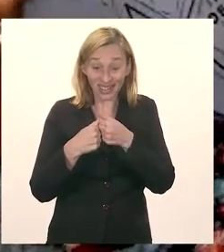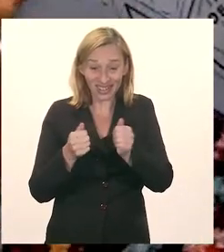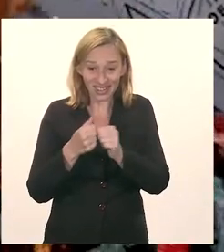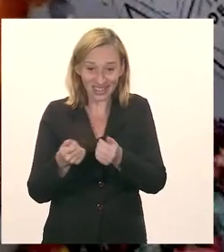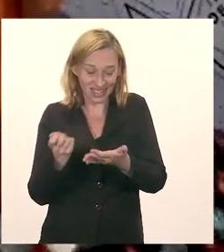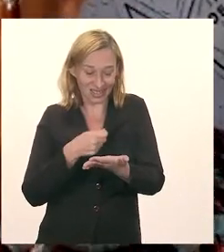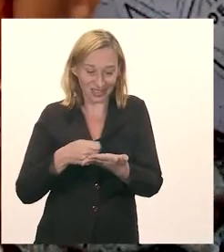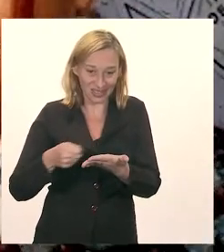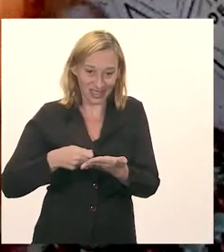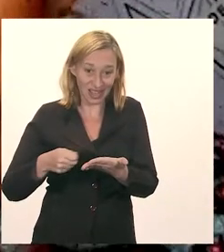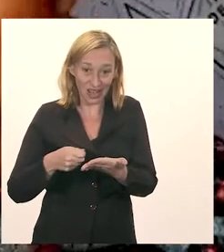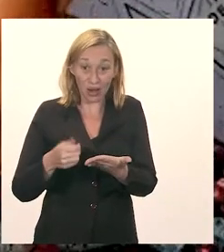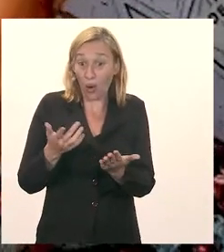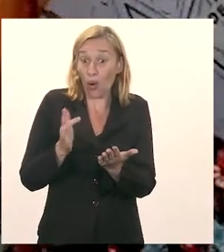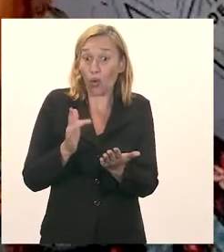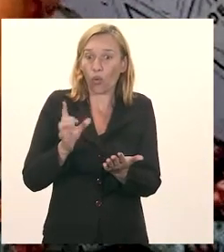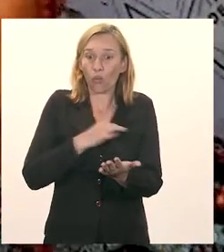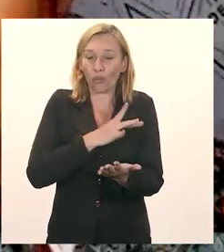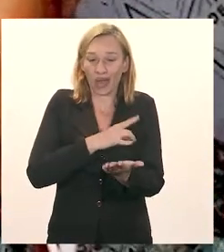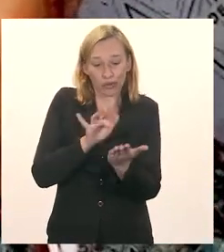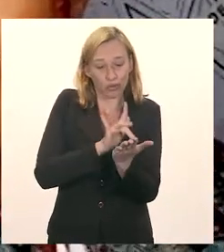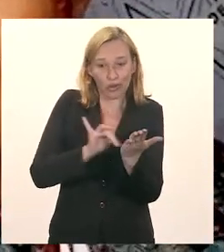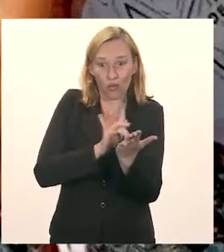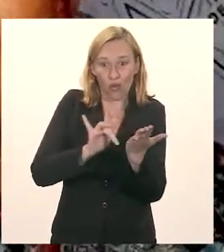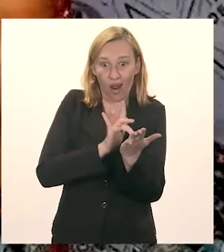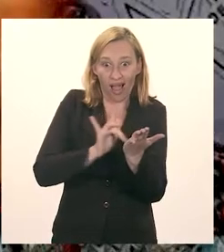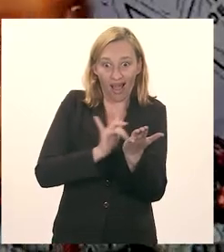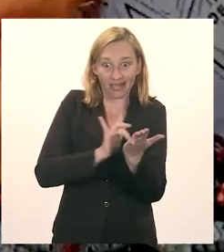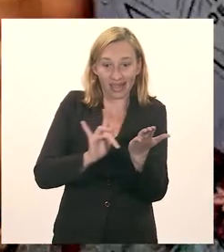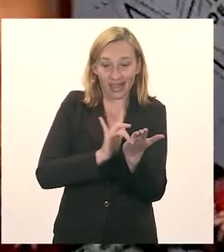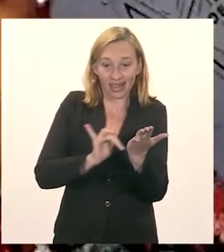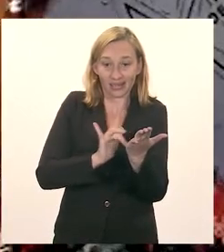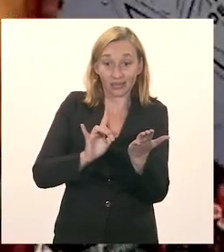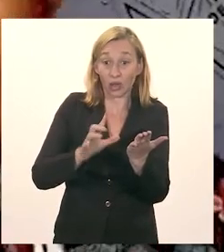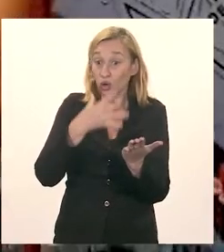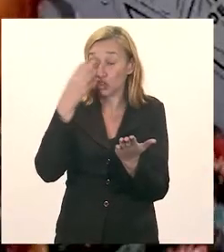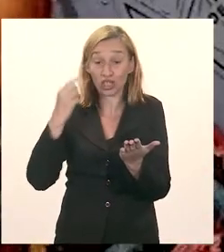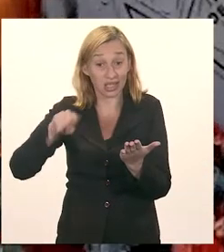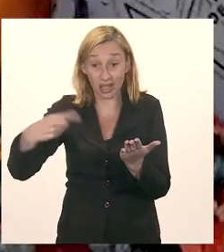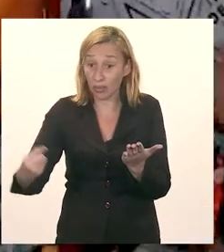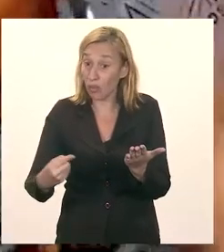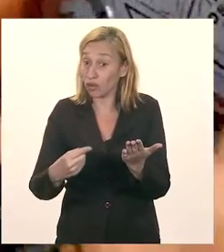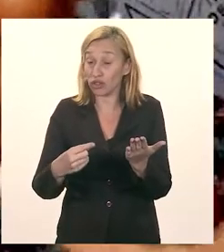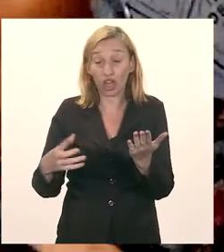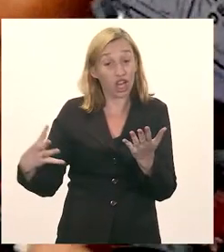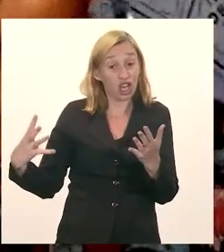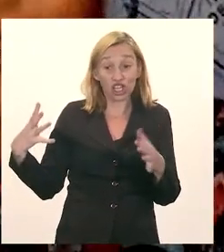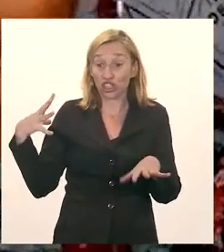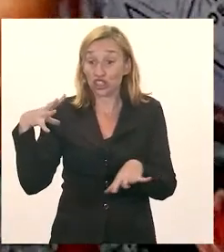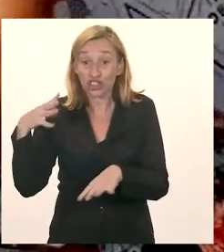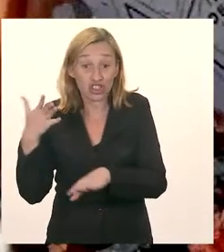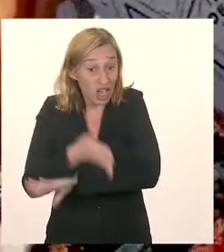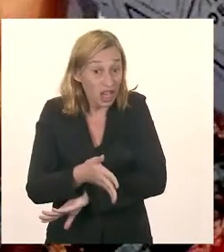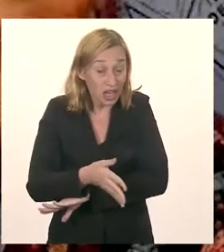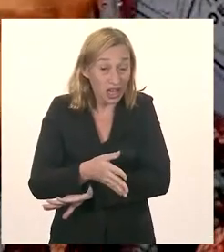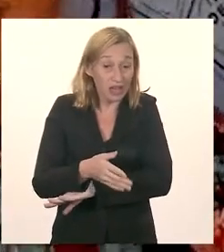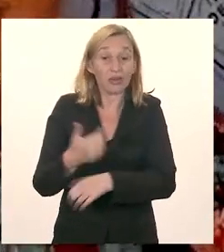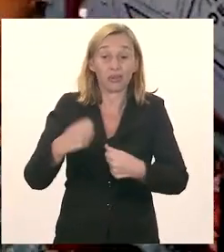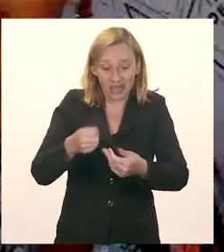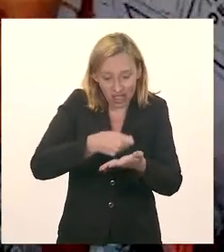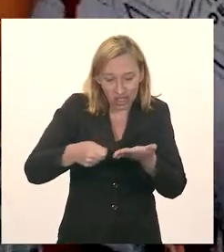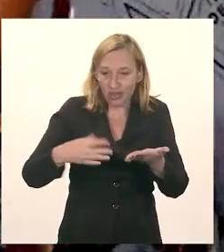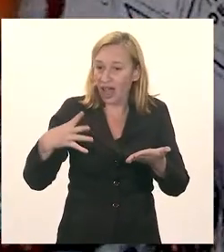com medo de pegar o celular para gravar, porque eu tinha que gravar a melodia. Eu esquecia depois, porque é assim, vem na hora, se você não